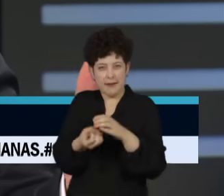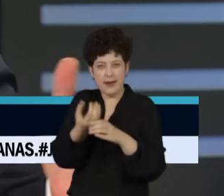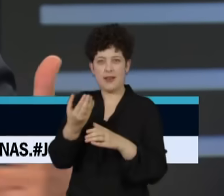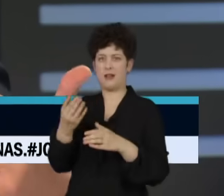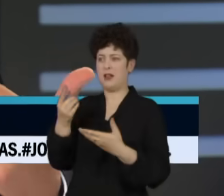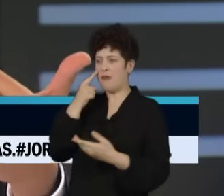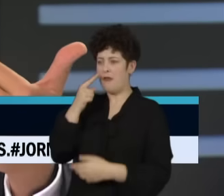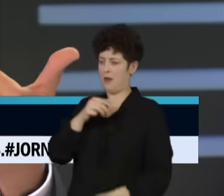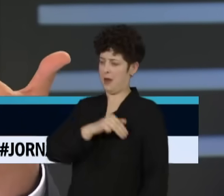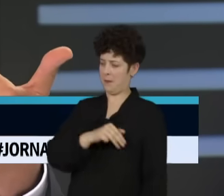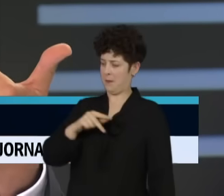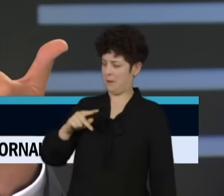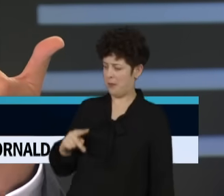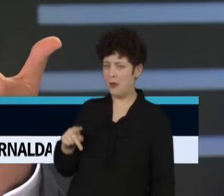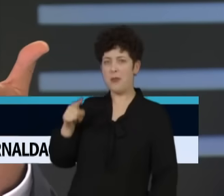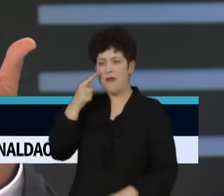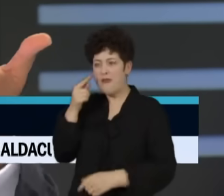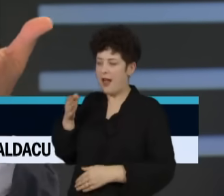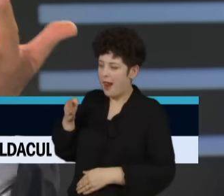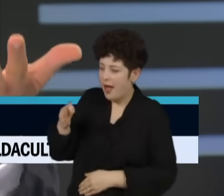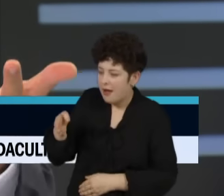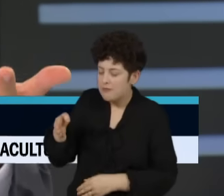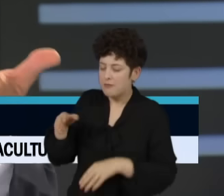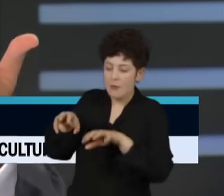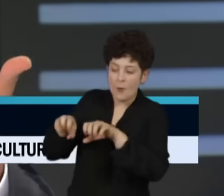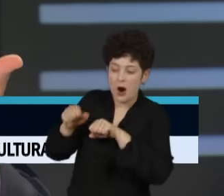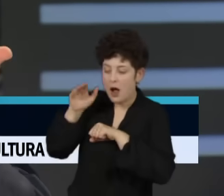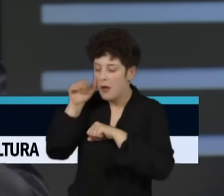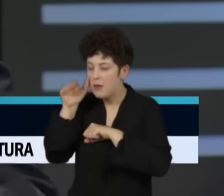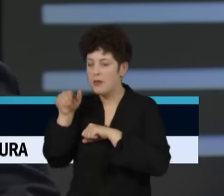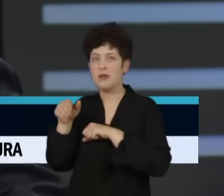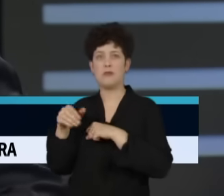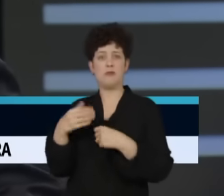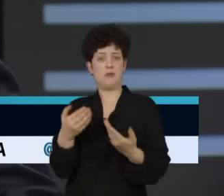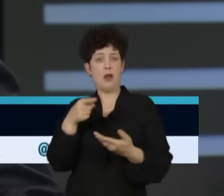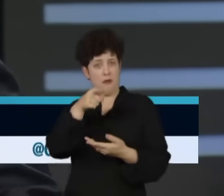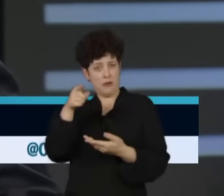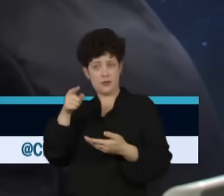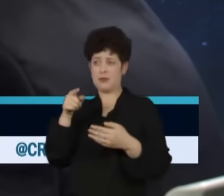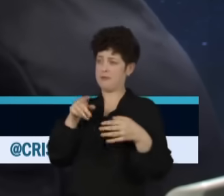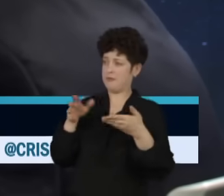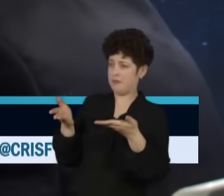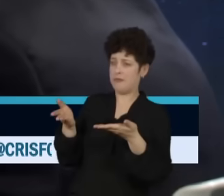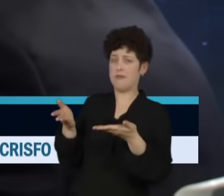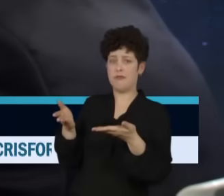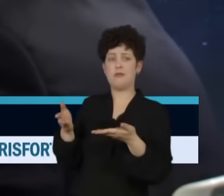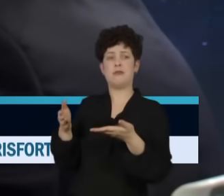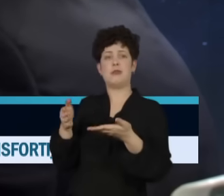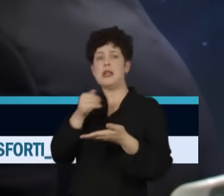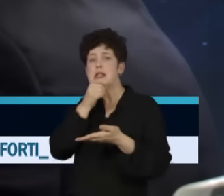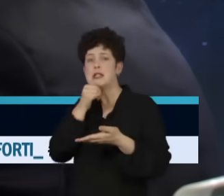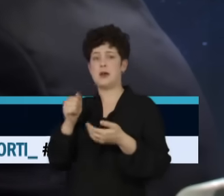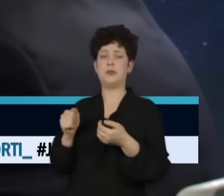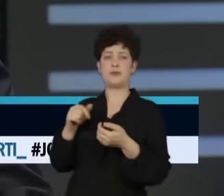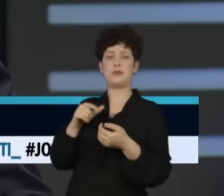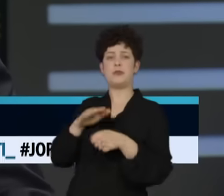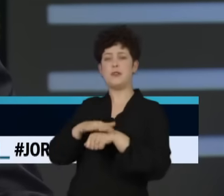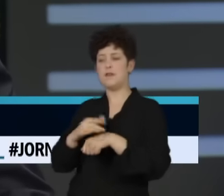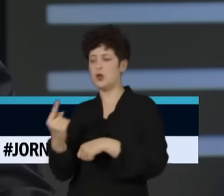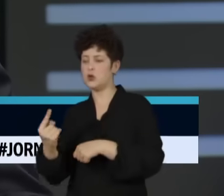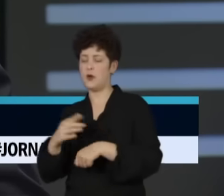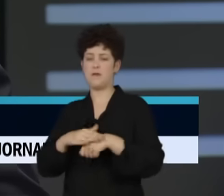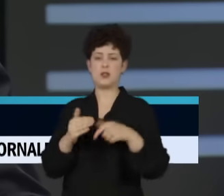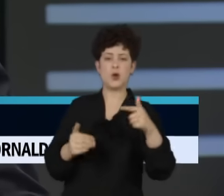lá se funciona. Quer dizer, é mais, acredito eu, mas você fica como espectador, né? Se faz uma simulação, faz outra. Quem